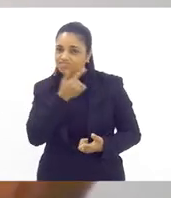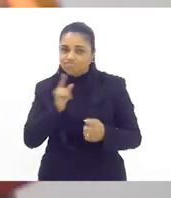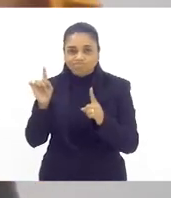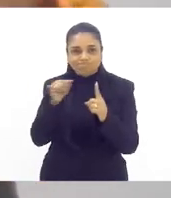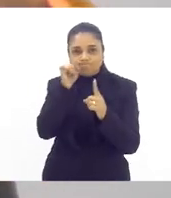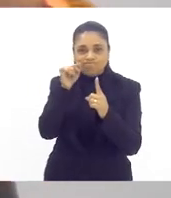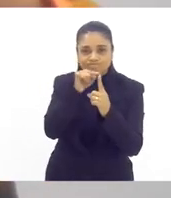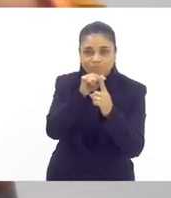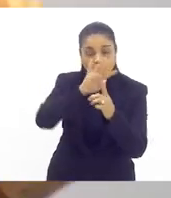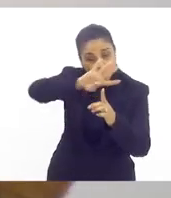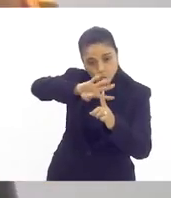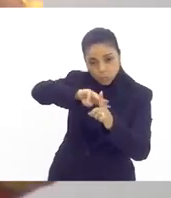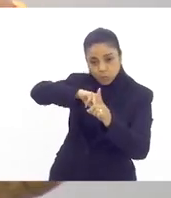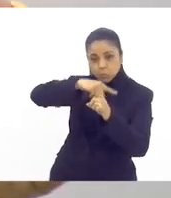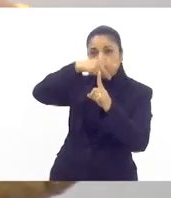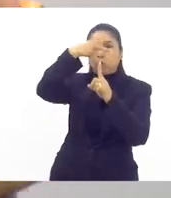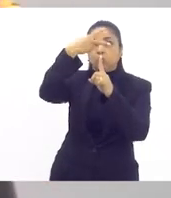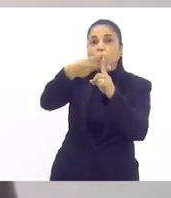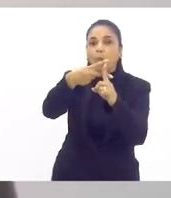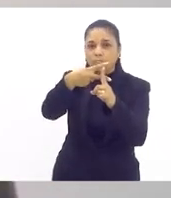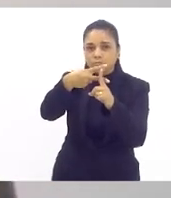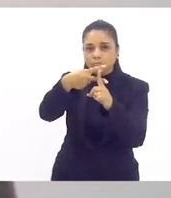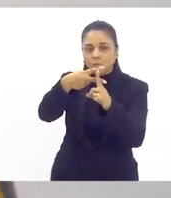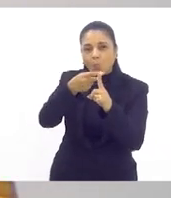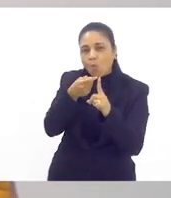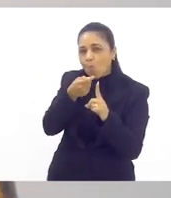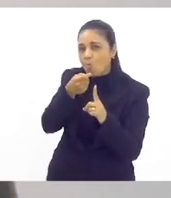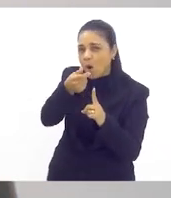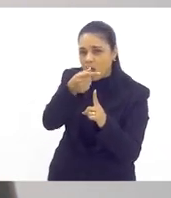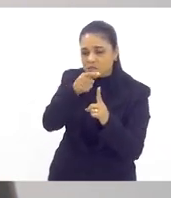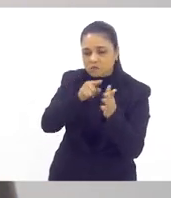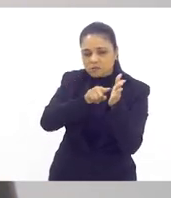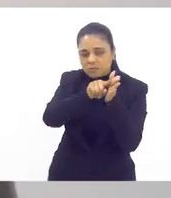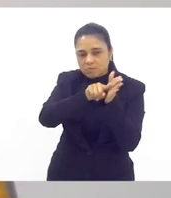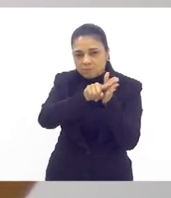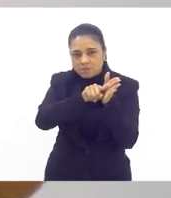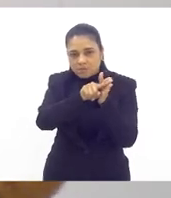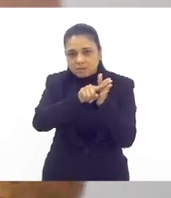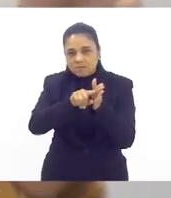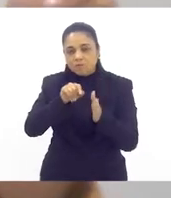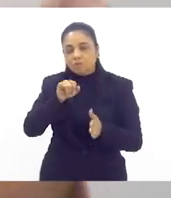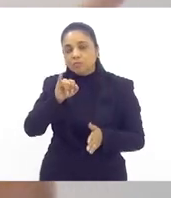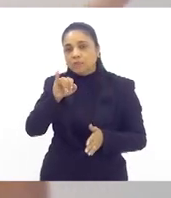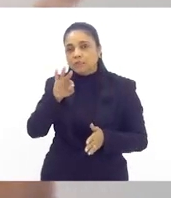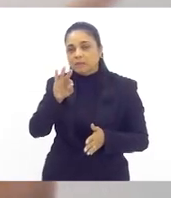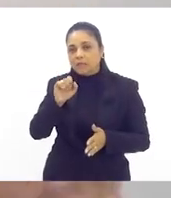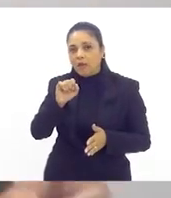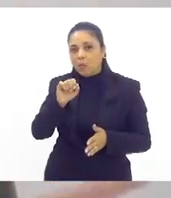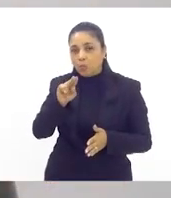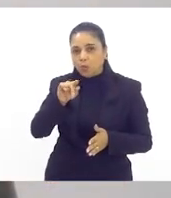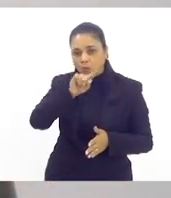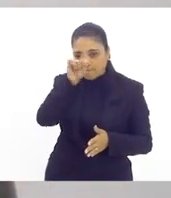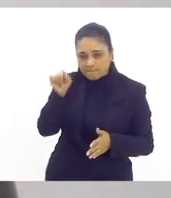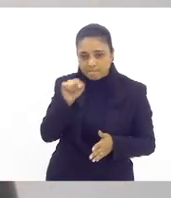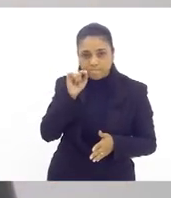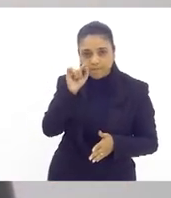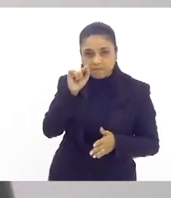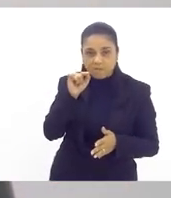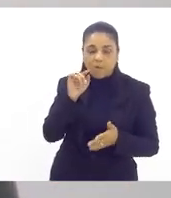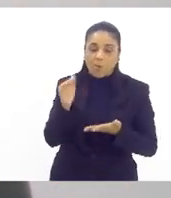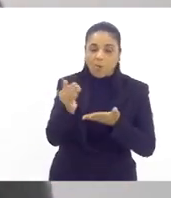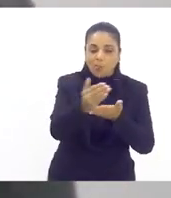quase o dobro quase o dobro do que a pesquisa do Itaú aponta de que é o dado nacional